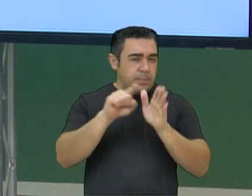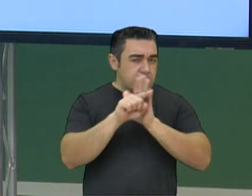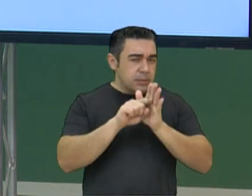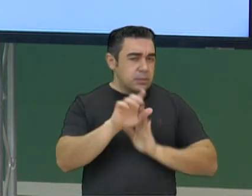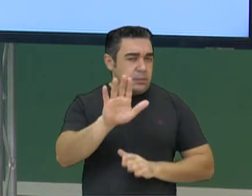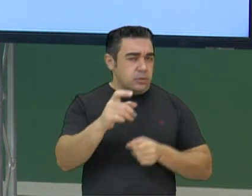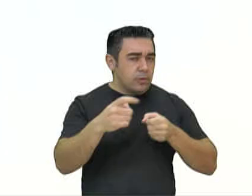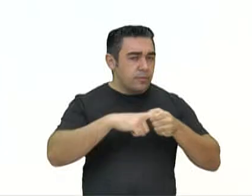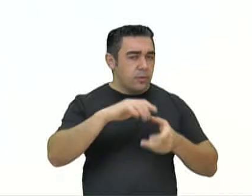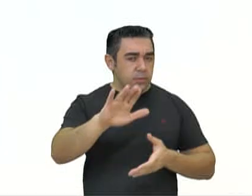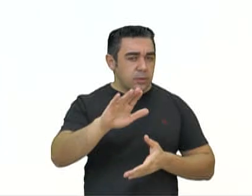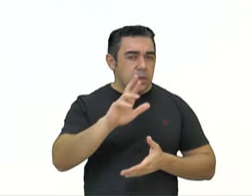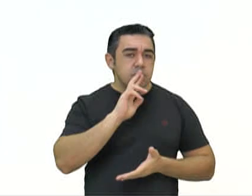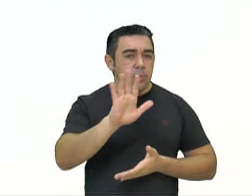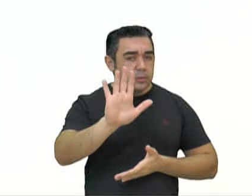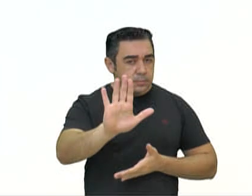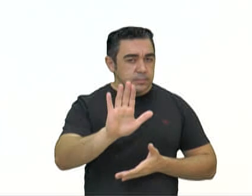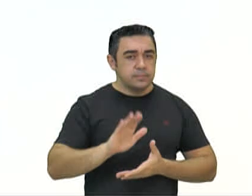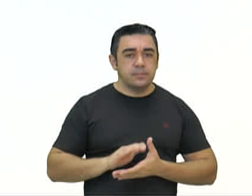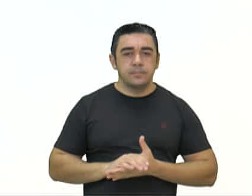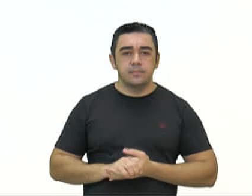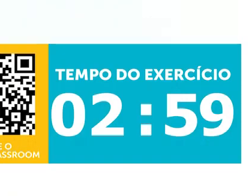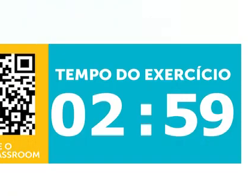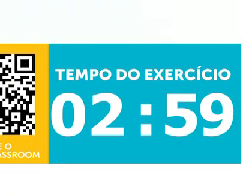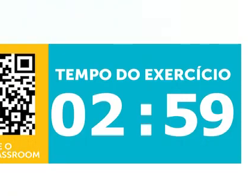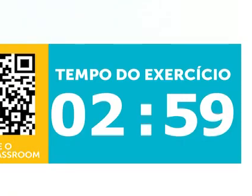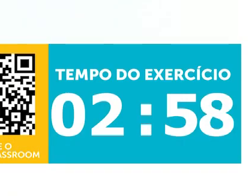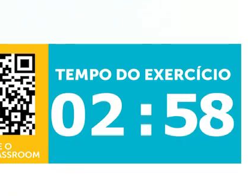pouco a gente volta. Até mais.